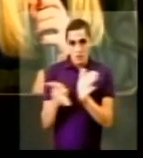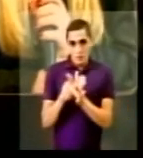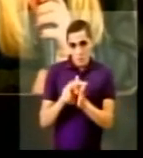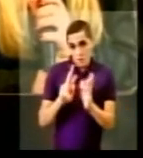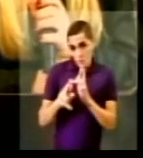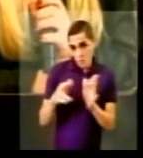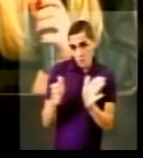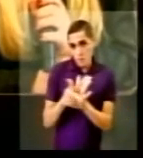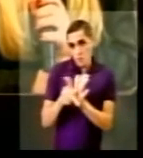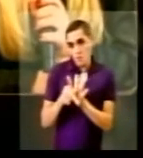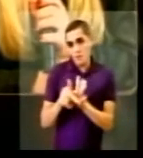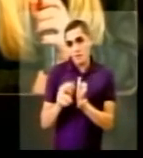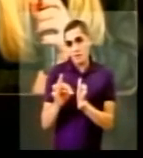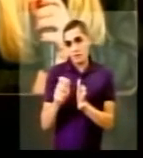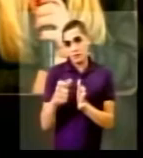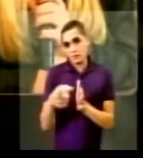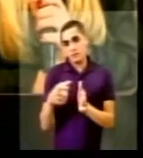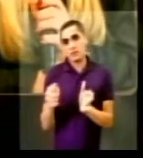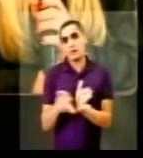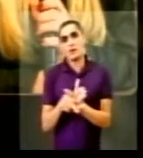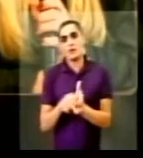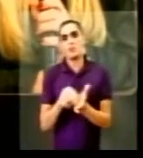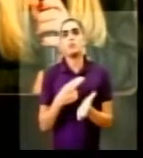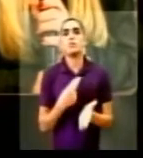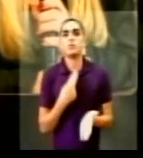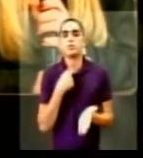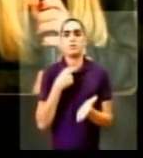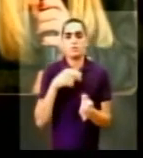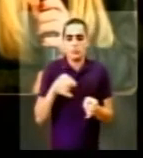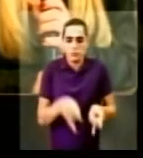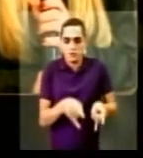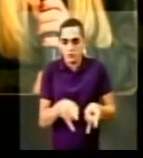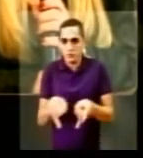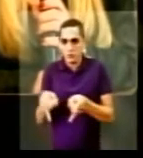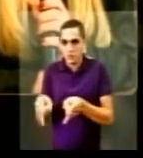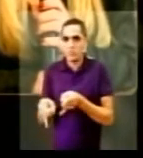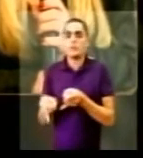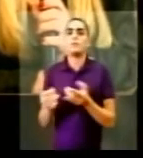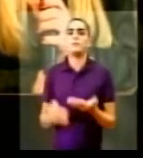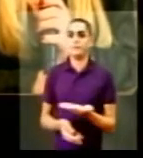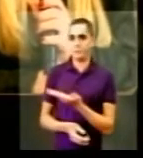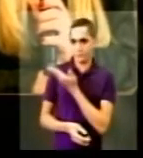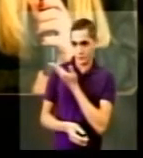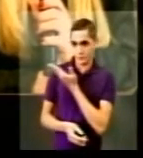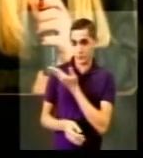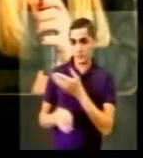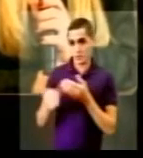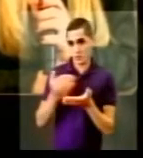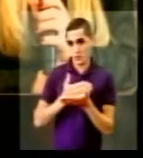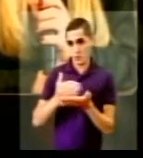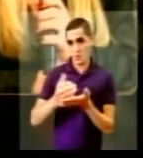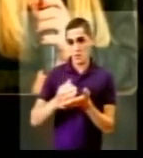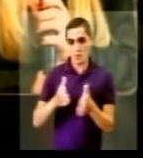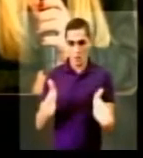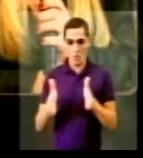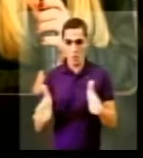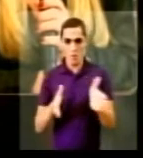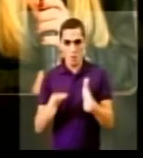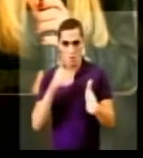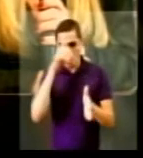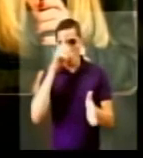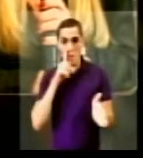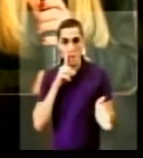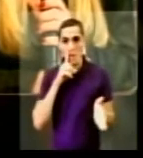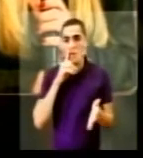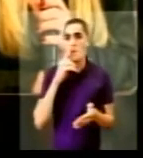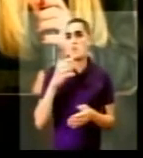ocupação, vocês podem ver também, né? Nós iniciamos a fase amarela em 4 de setembro do ano passado com 65%